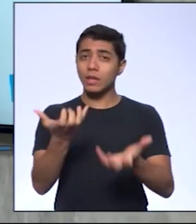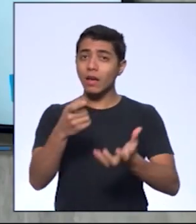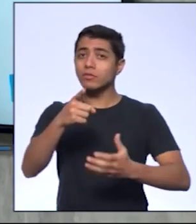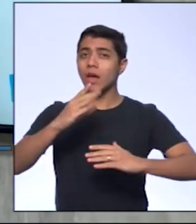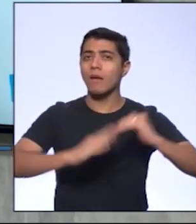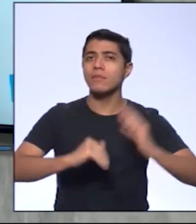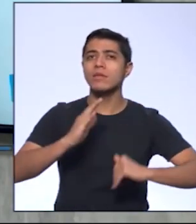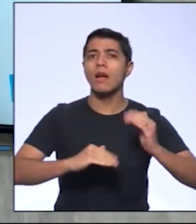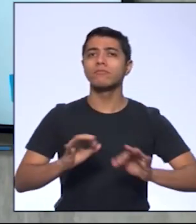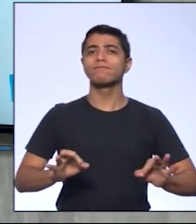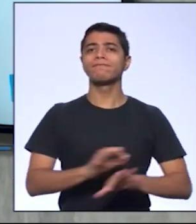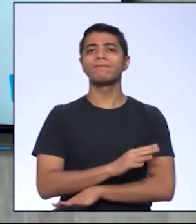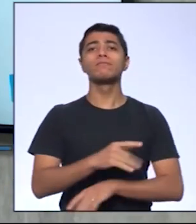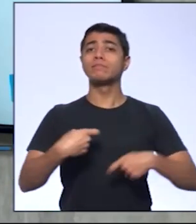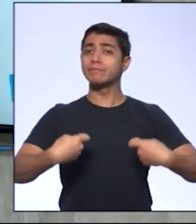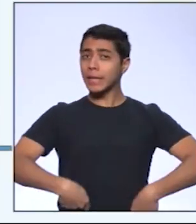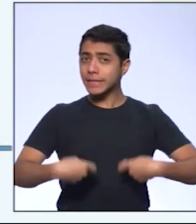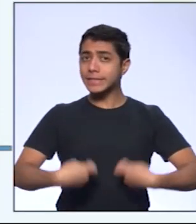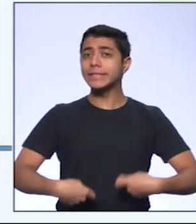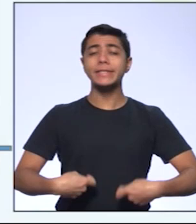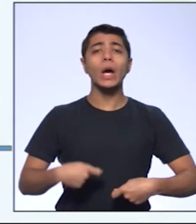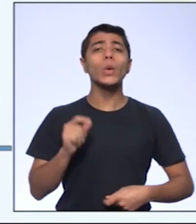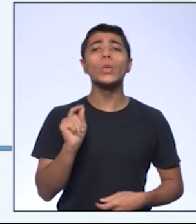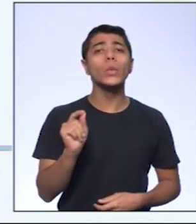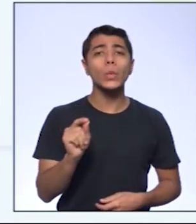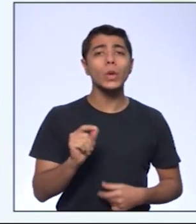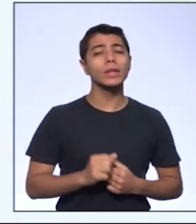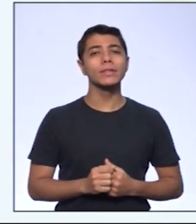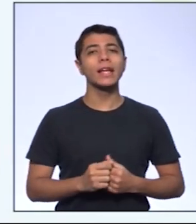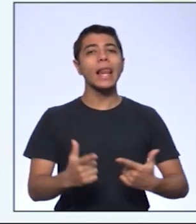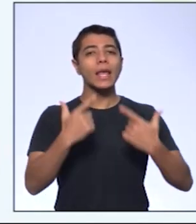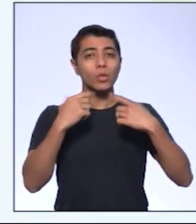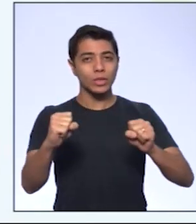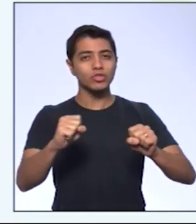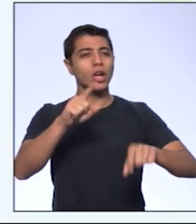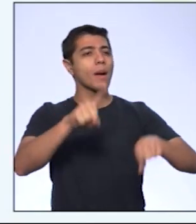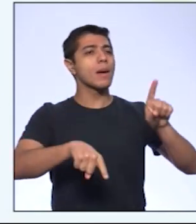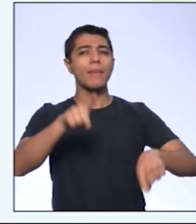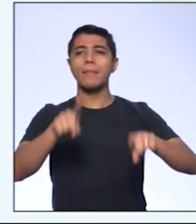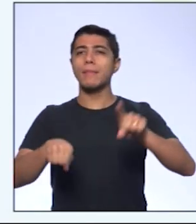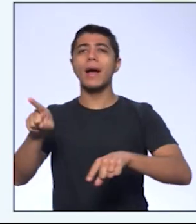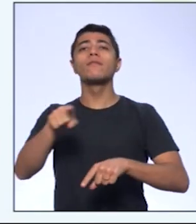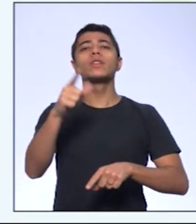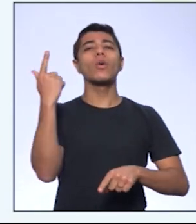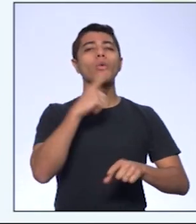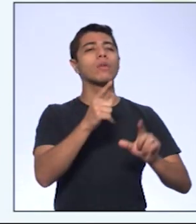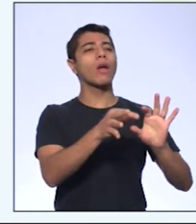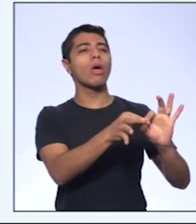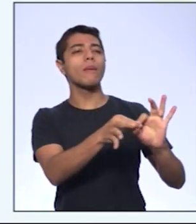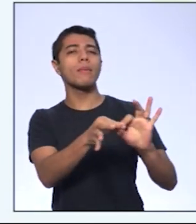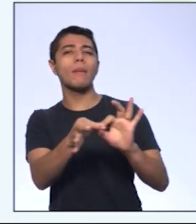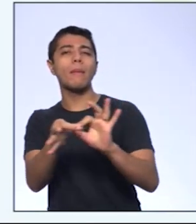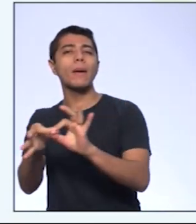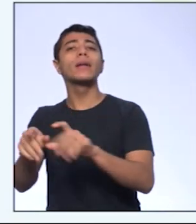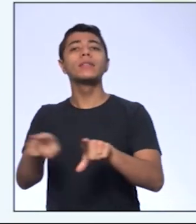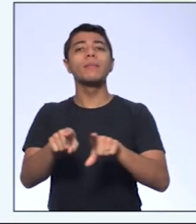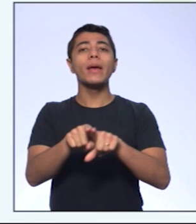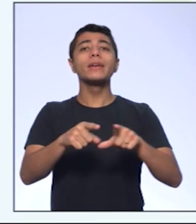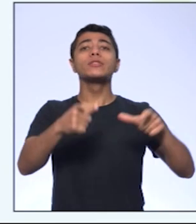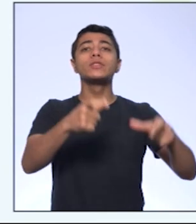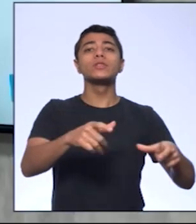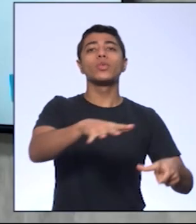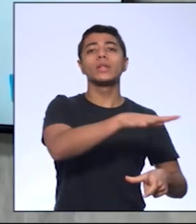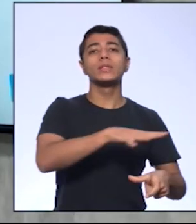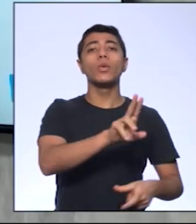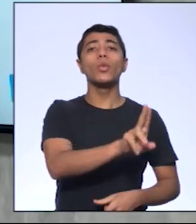essa questão? Que você consiga relacionar as variedades linguísticas e as situações específicas de uso social. Mas, Cláudia, o que